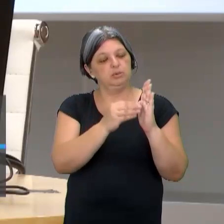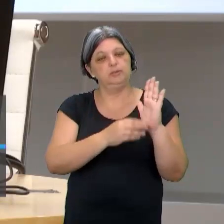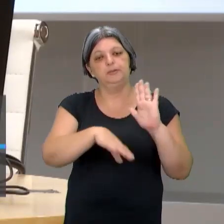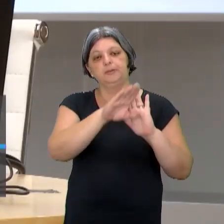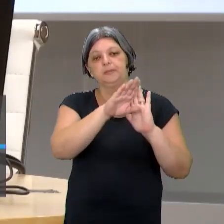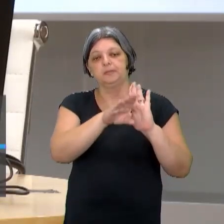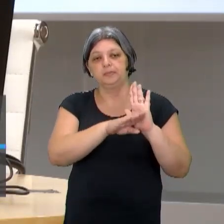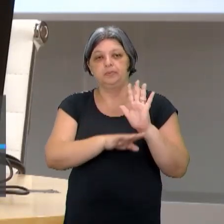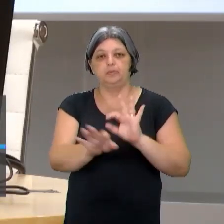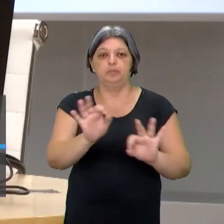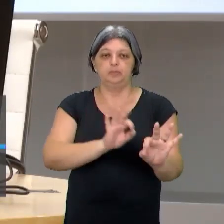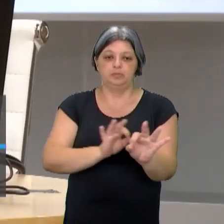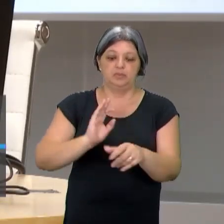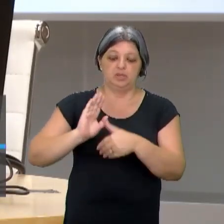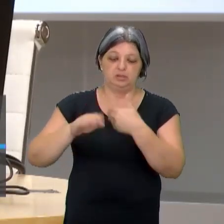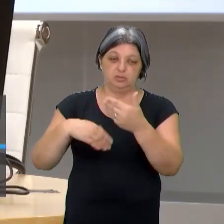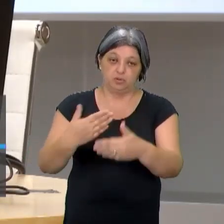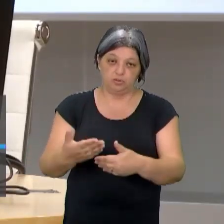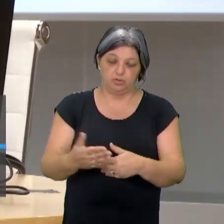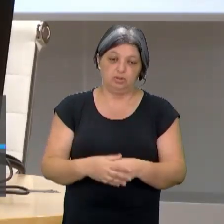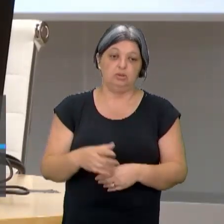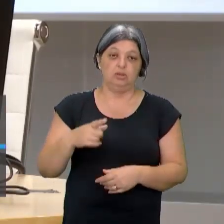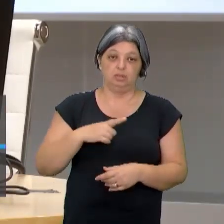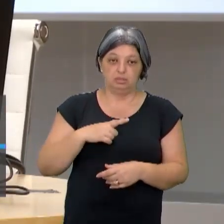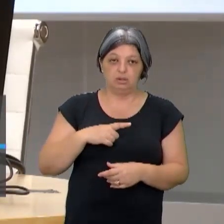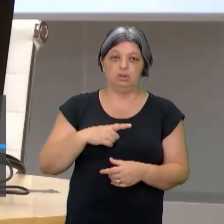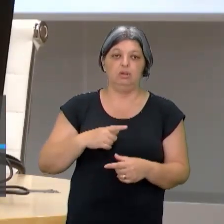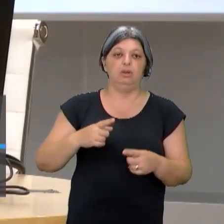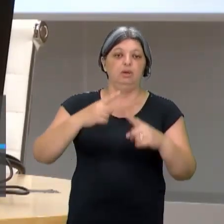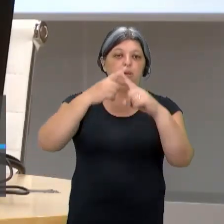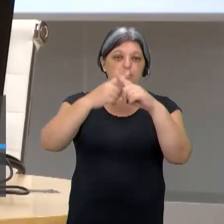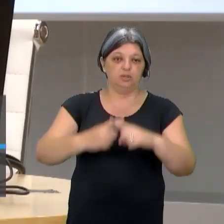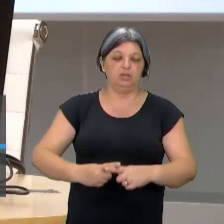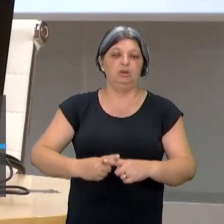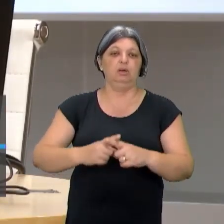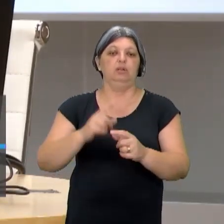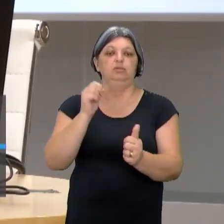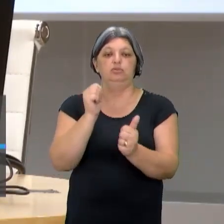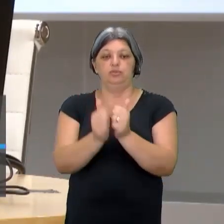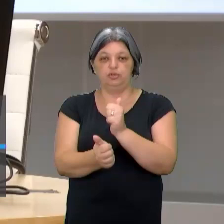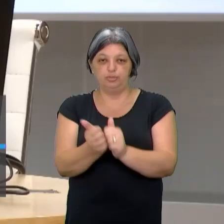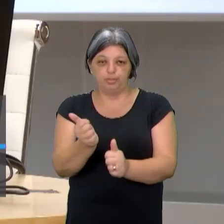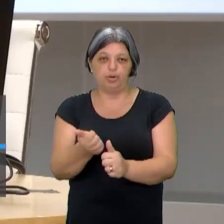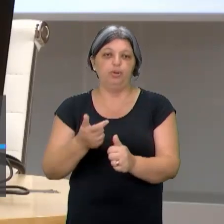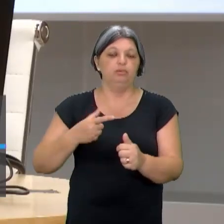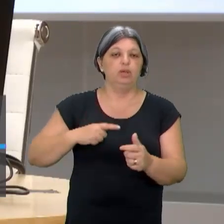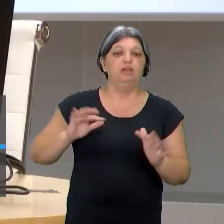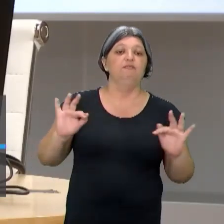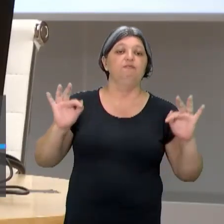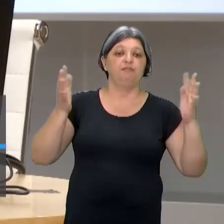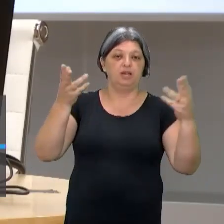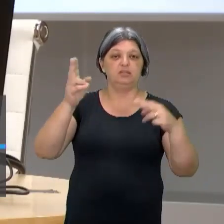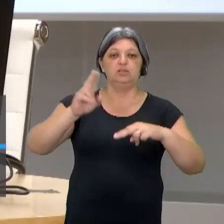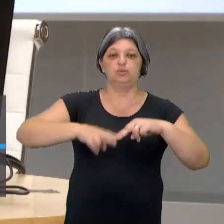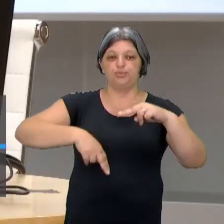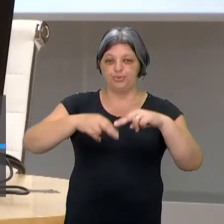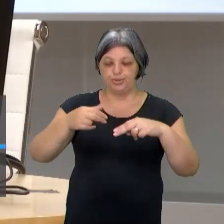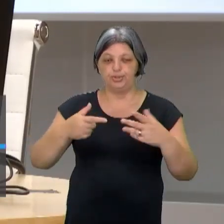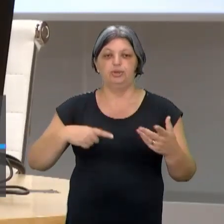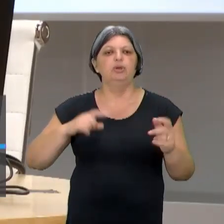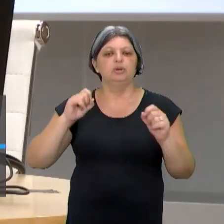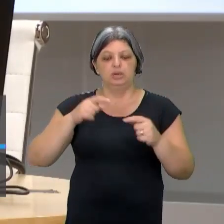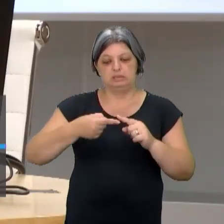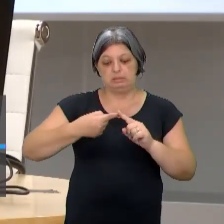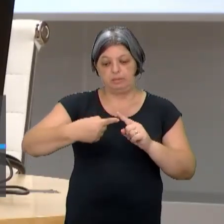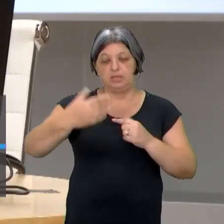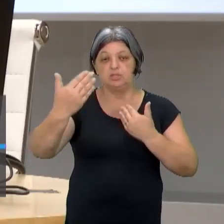Daquele plano que a gente está desenvolvendo. Ah, vai ter um campeonato esportivo, vai ter uma festa junina, vai ter a semana de provas. Quem que vai